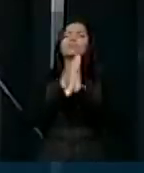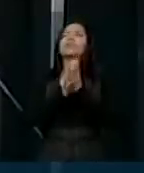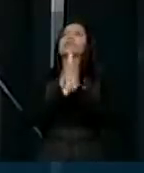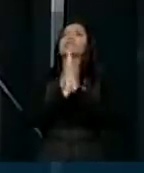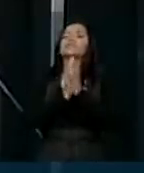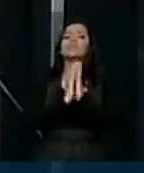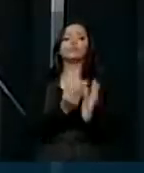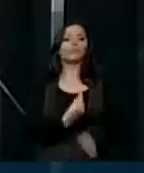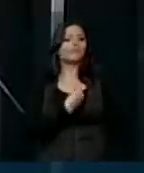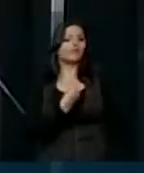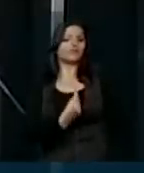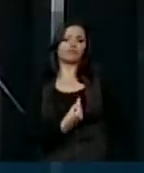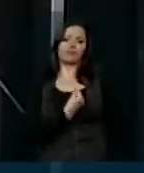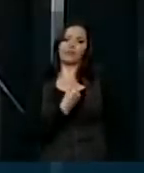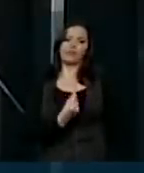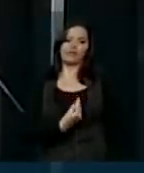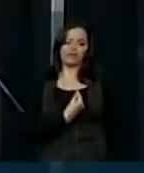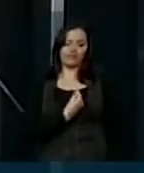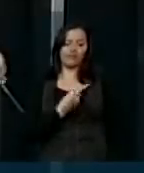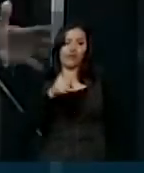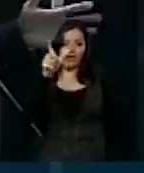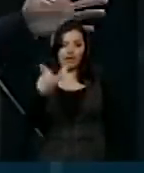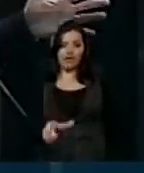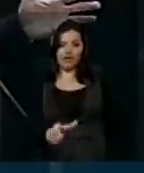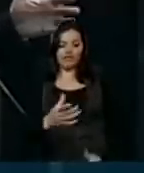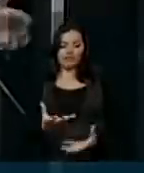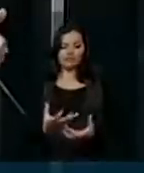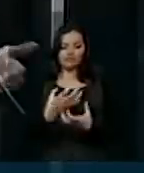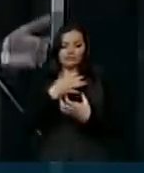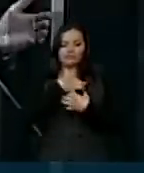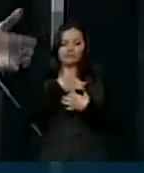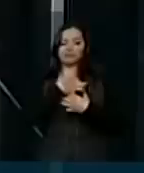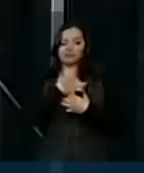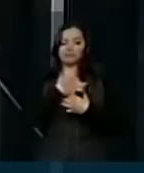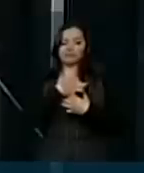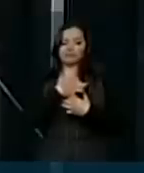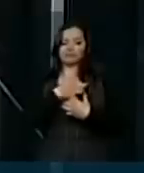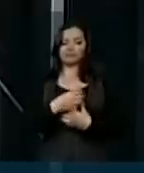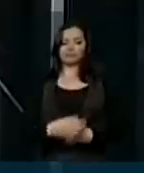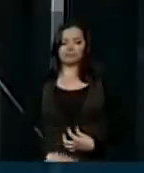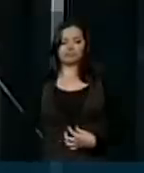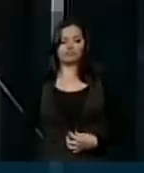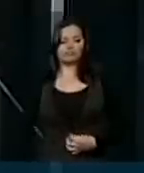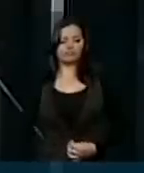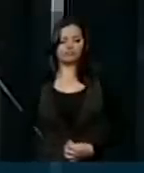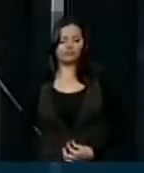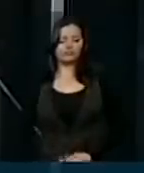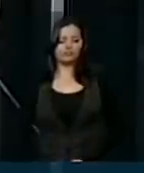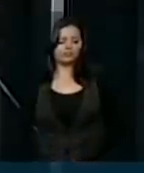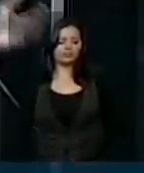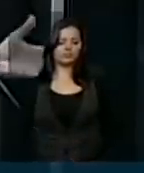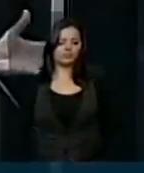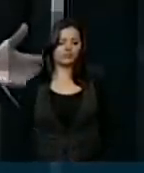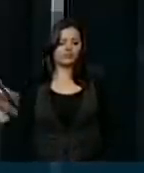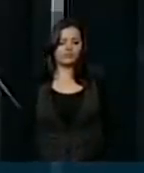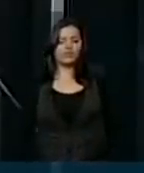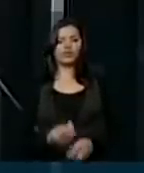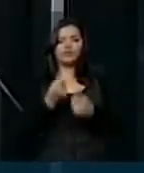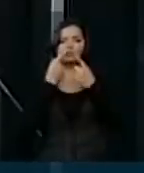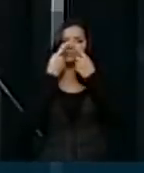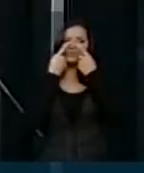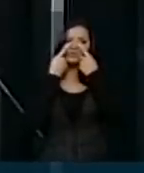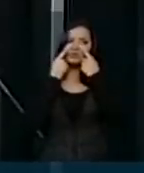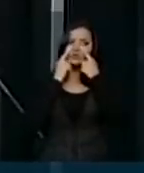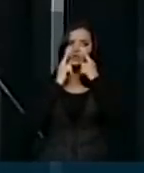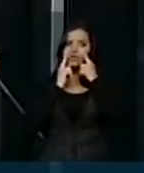sensibilizou e não foi possível passar por ela sem que as lágrimas